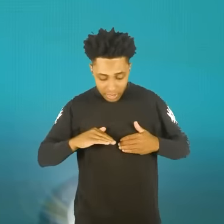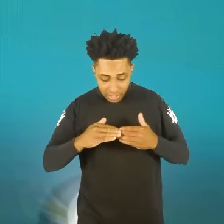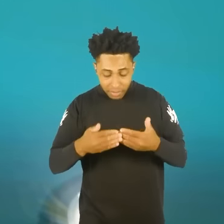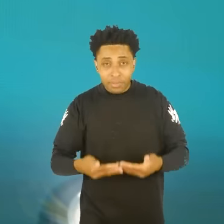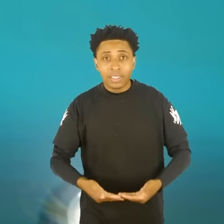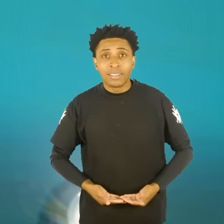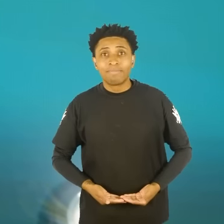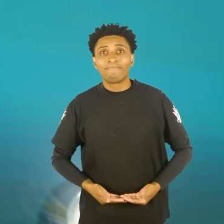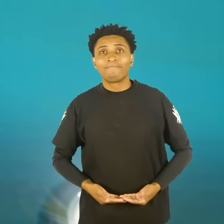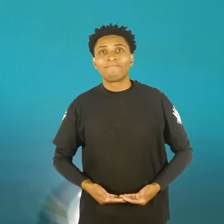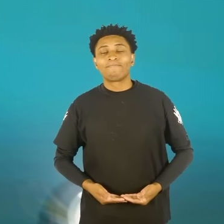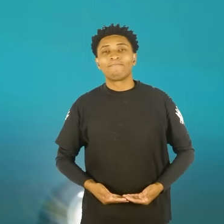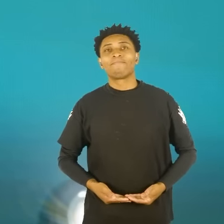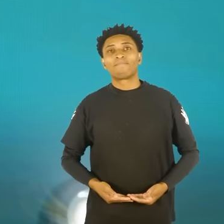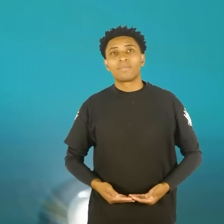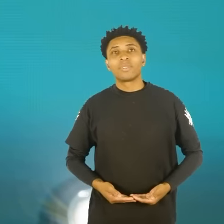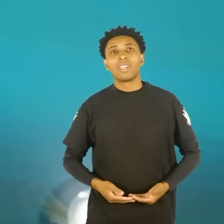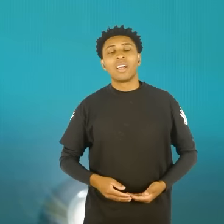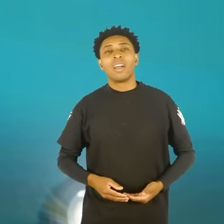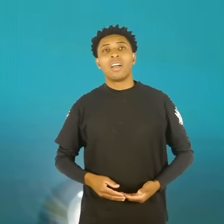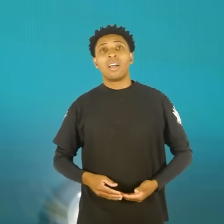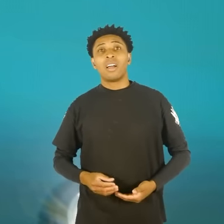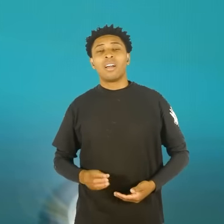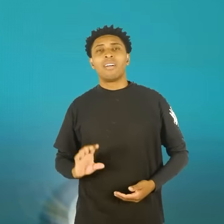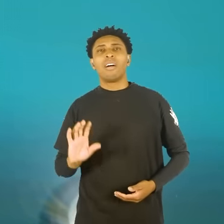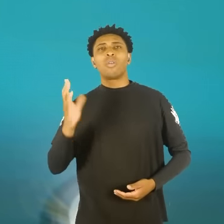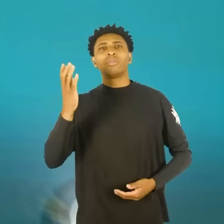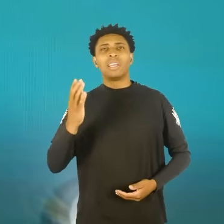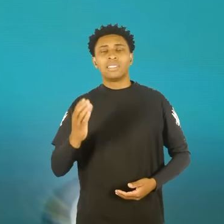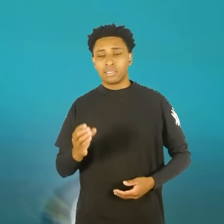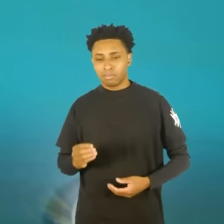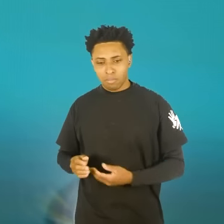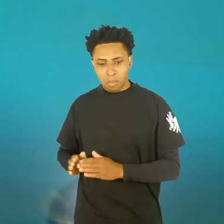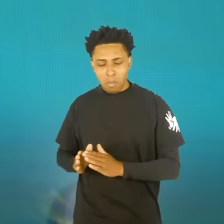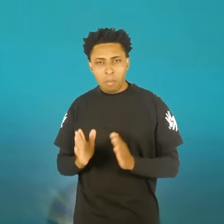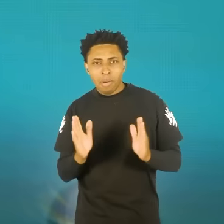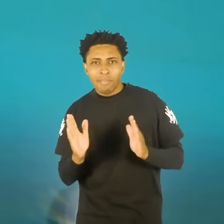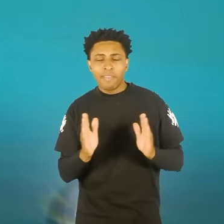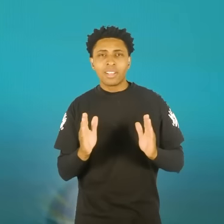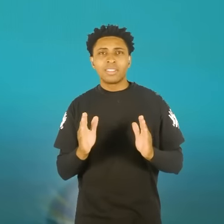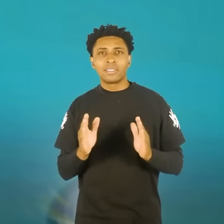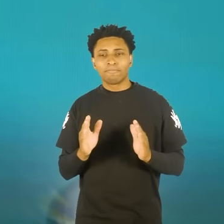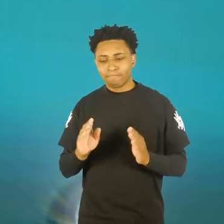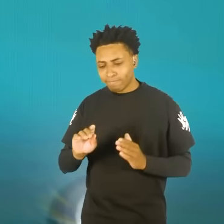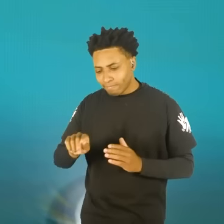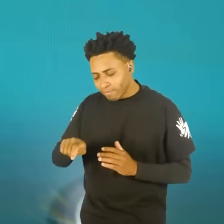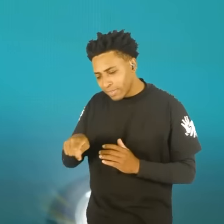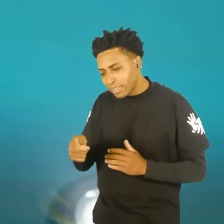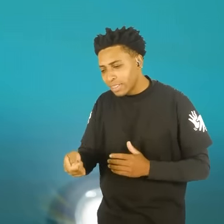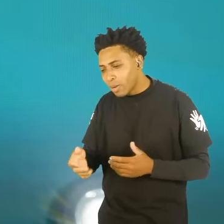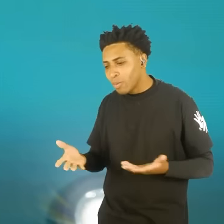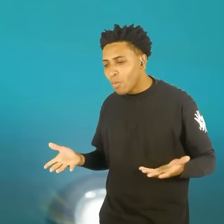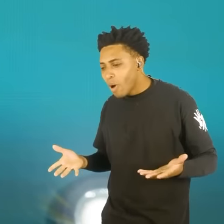fase, que é dar ao filho o nome de acordo com a